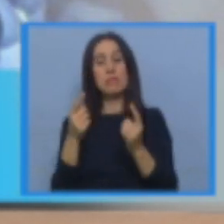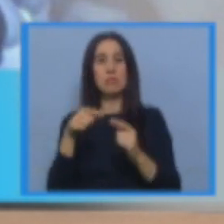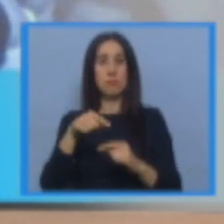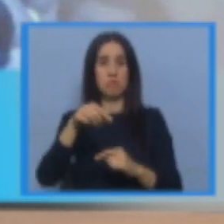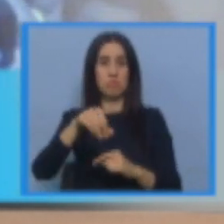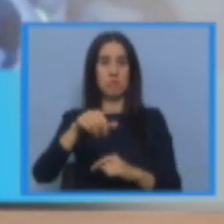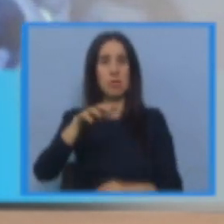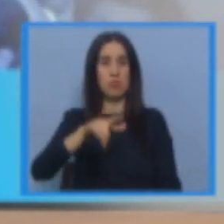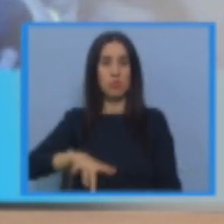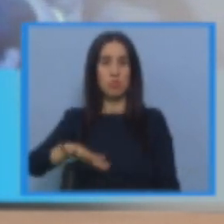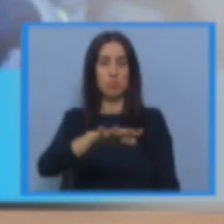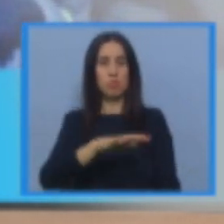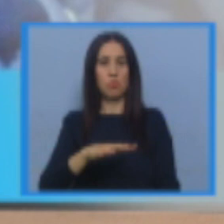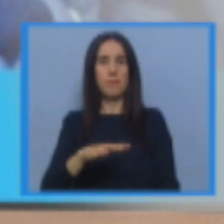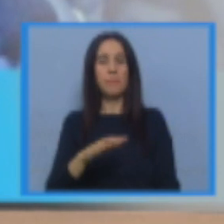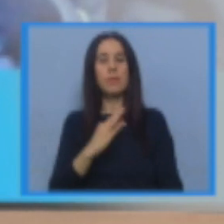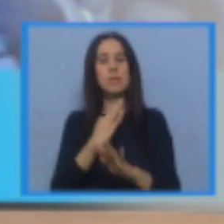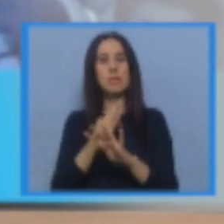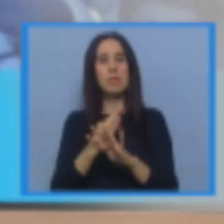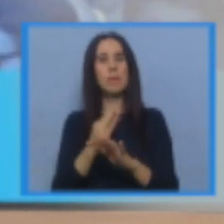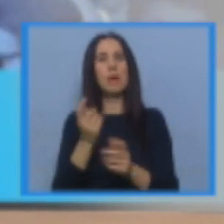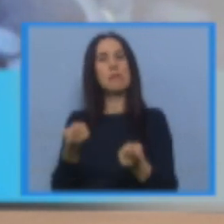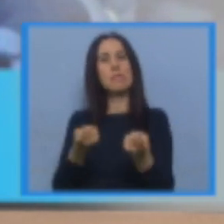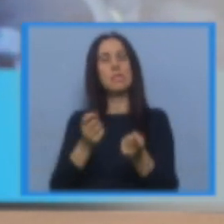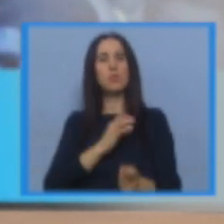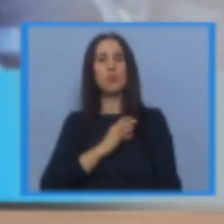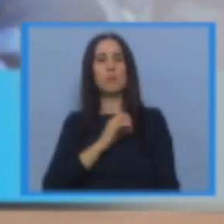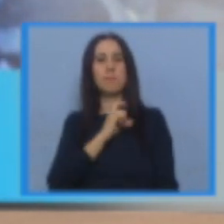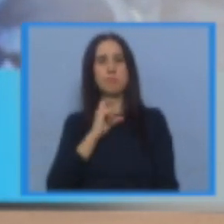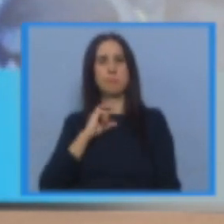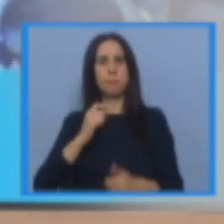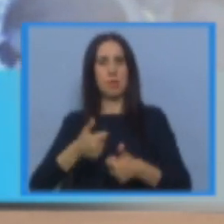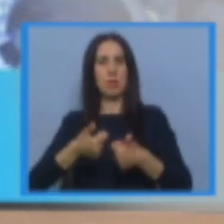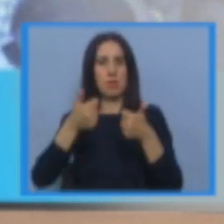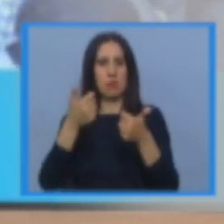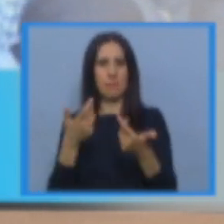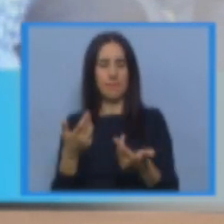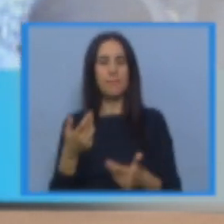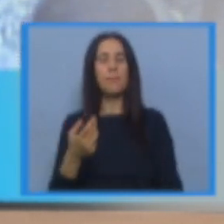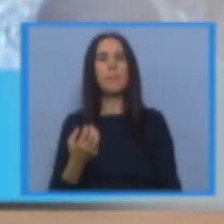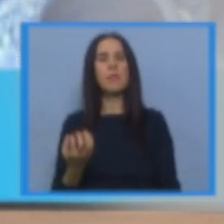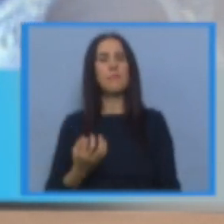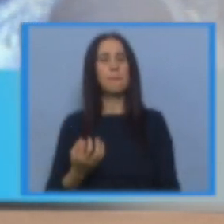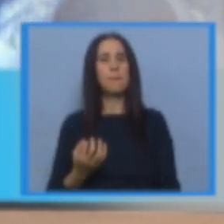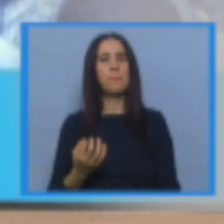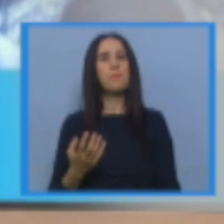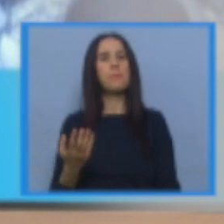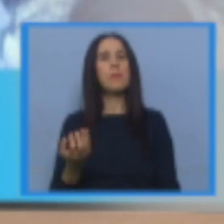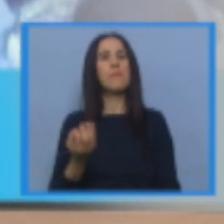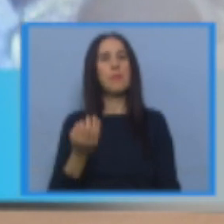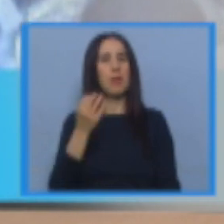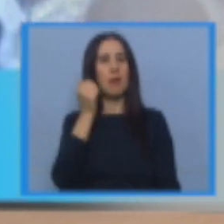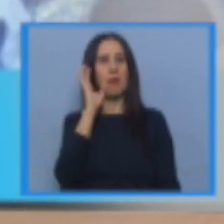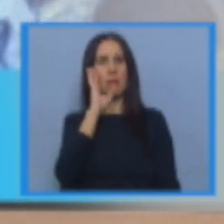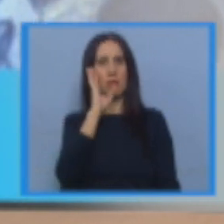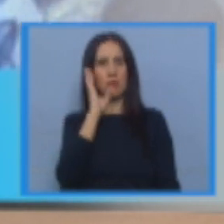Lisboa, a celebração é presidida pelo Sr. Patriarca, decorre à